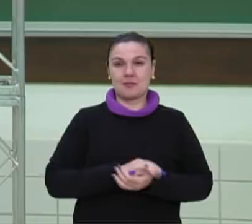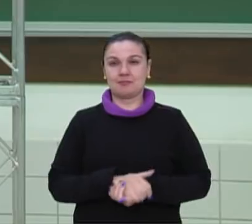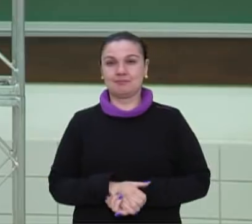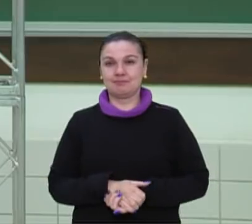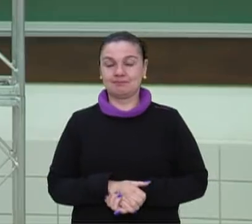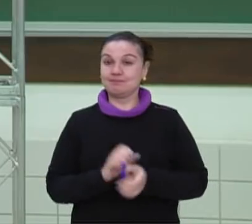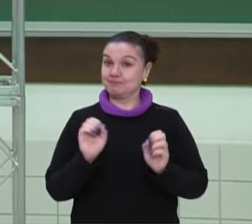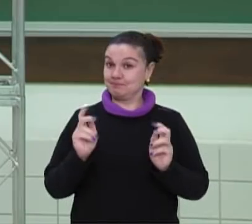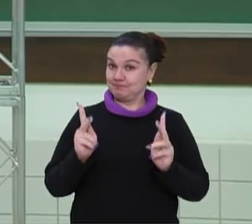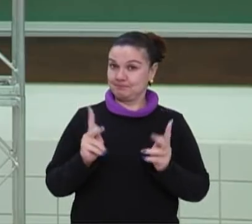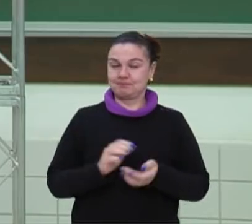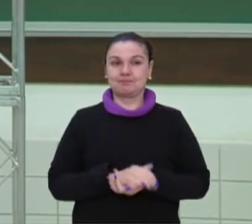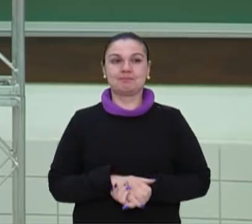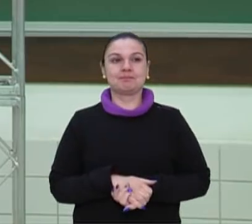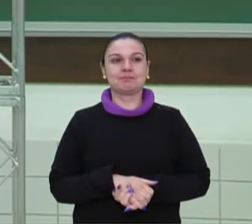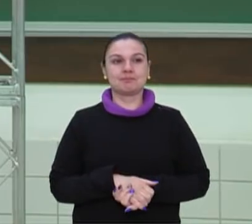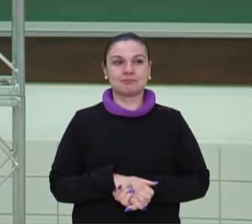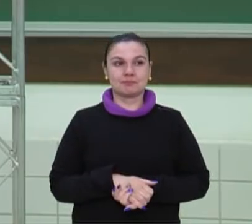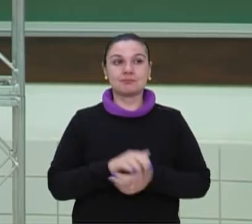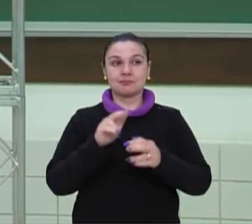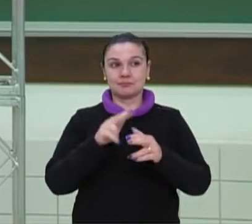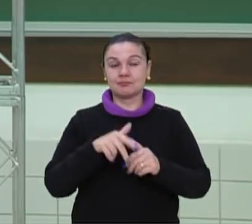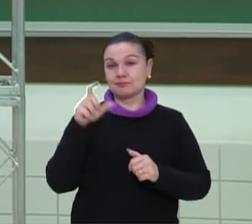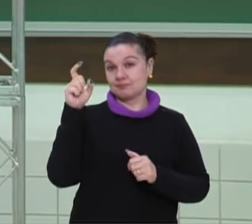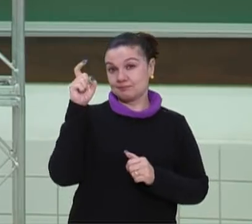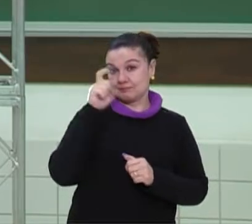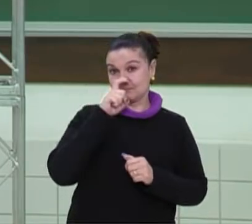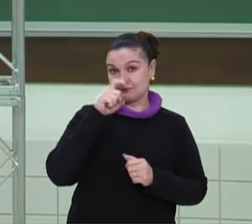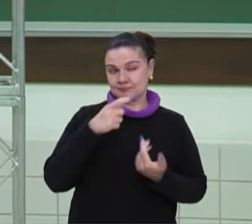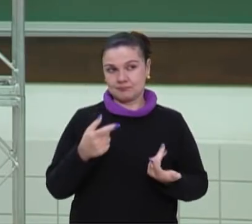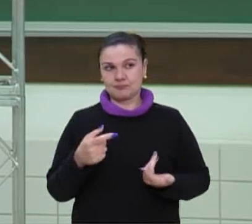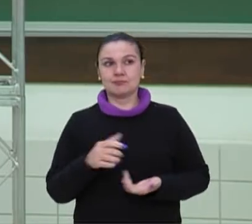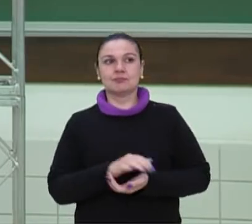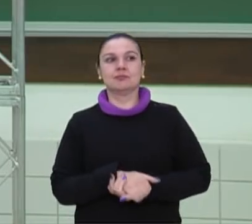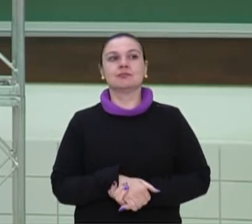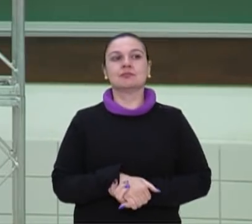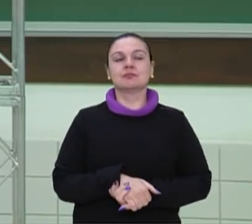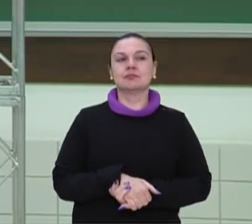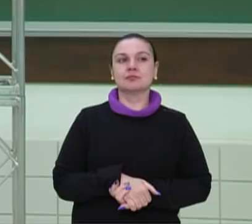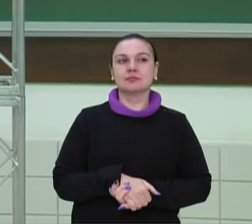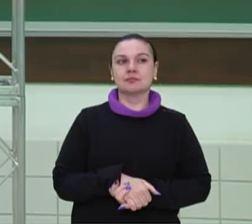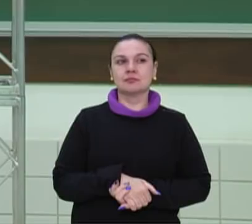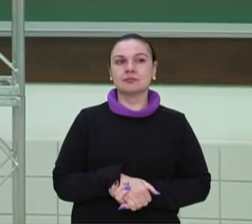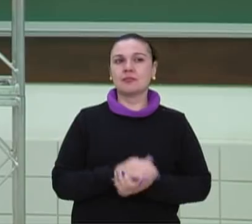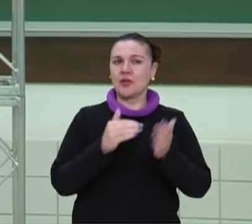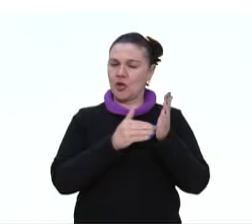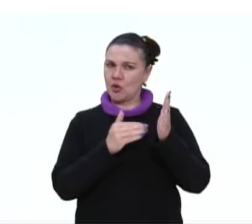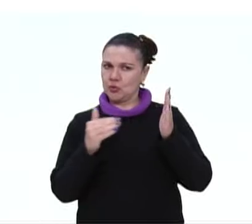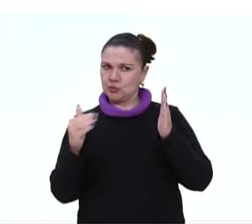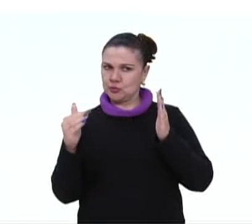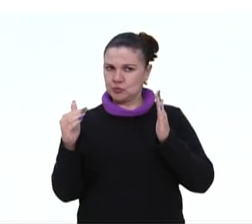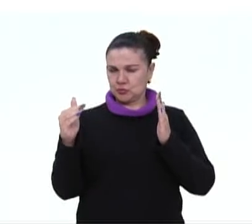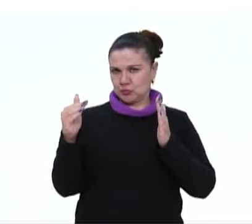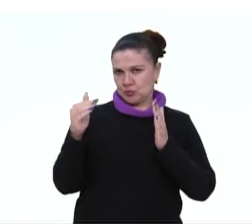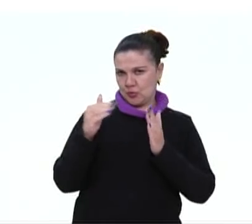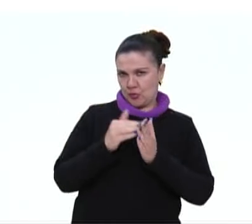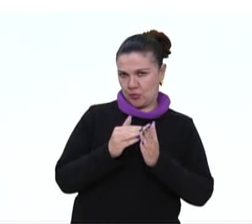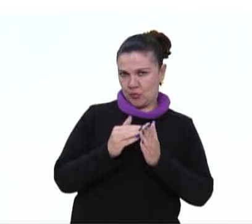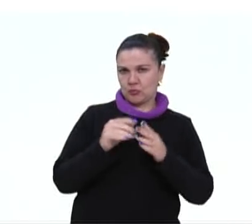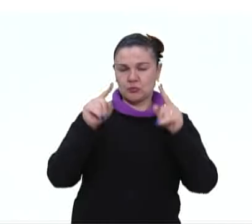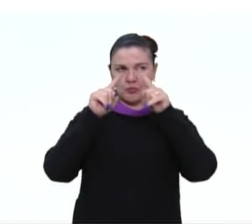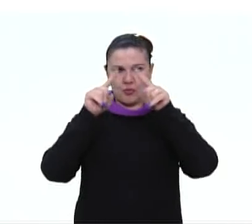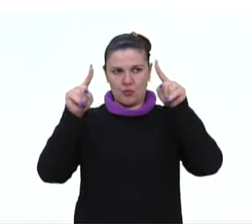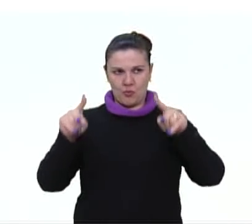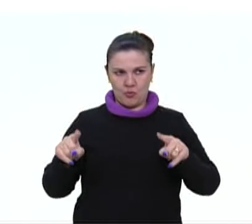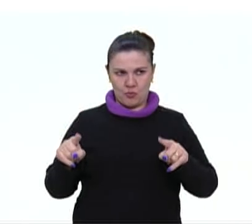tá bom? Por isso que é falso, né? Aqui está dizendo que é uma, está falso. Todo quadrilátero possui 4